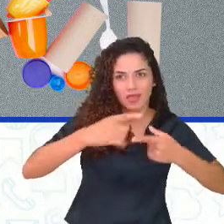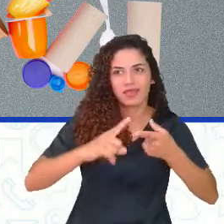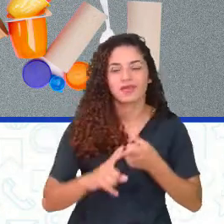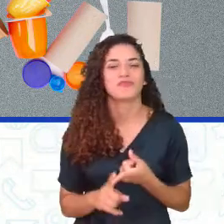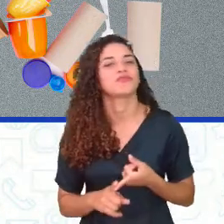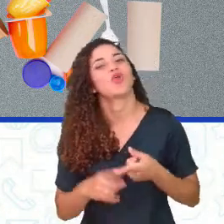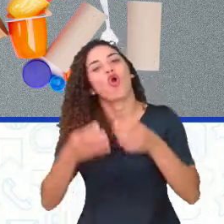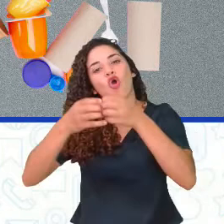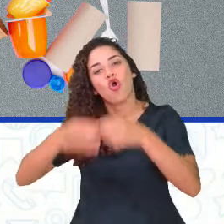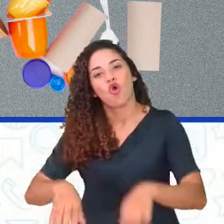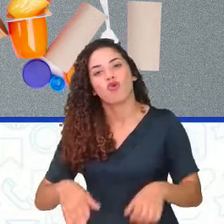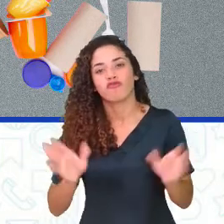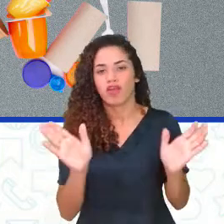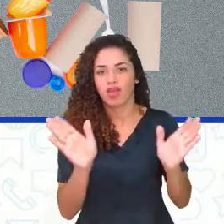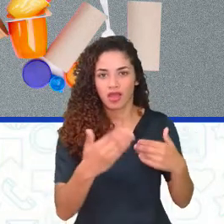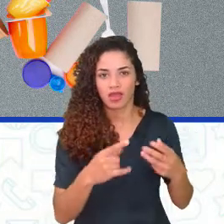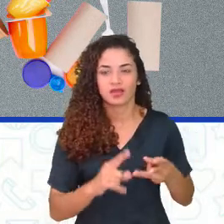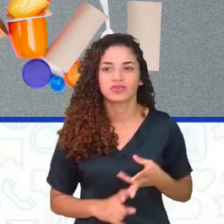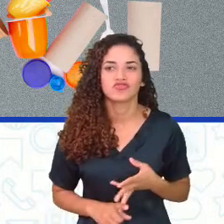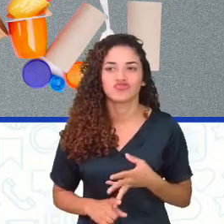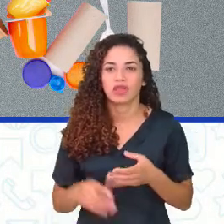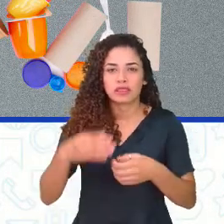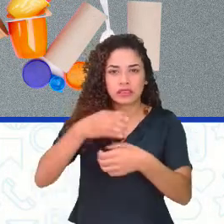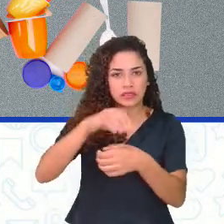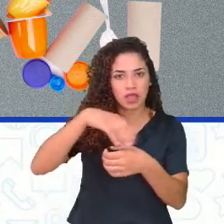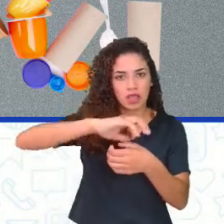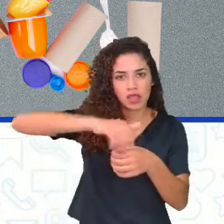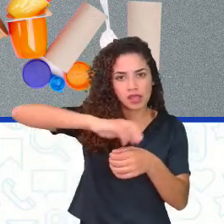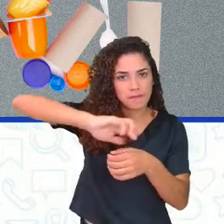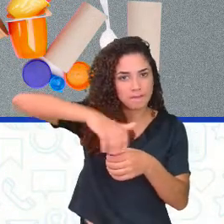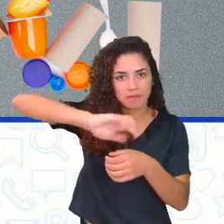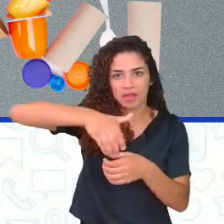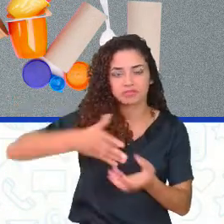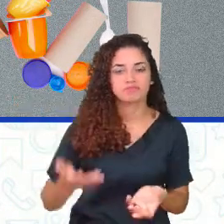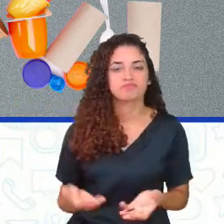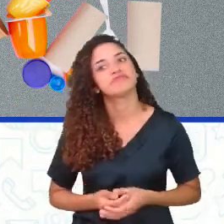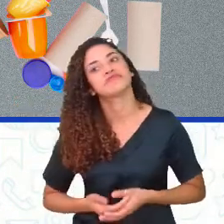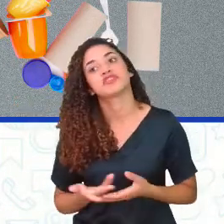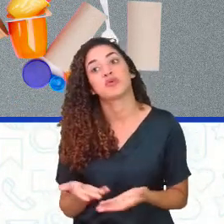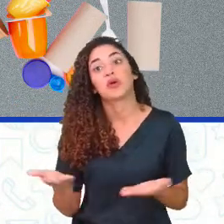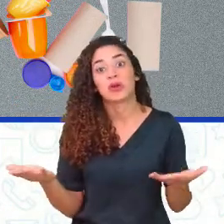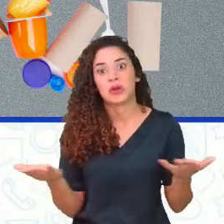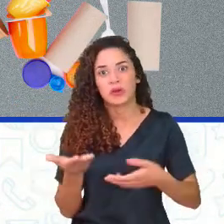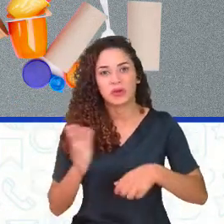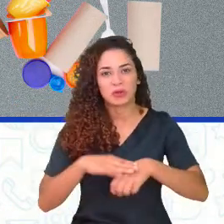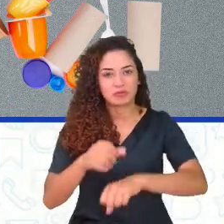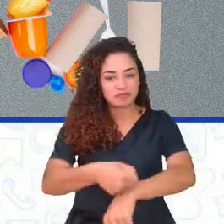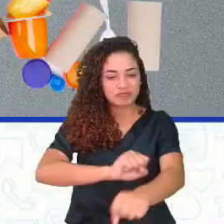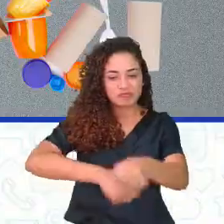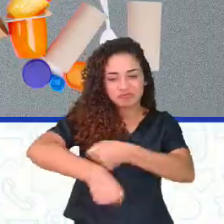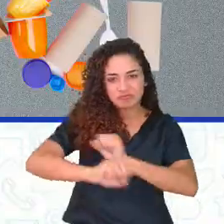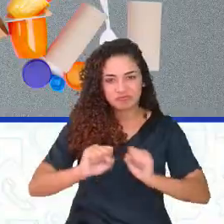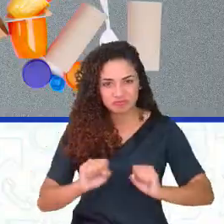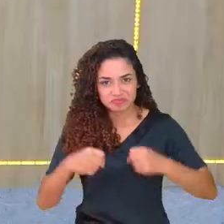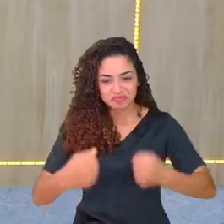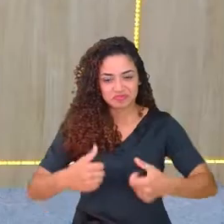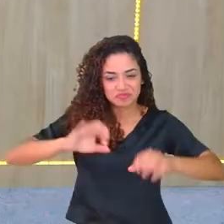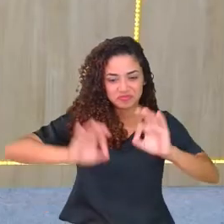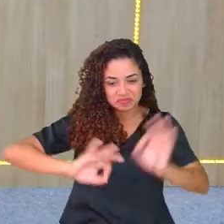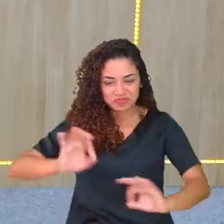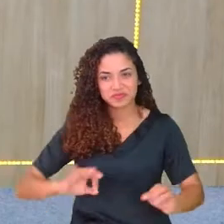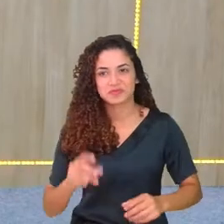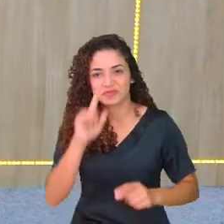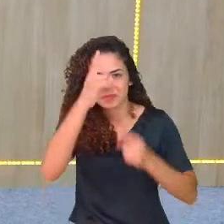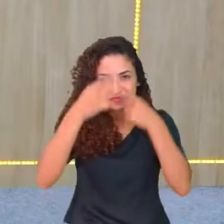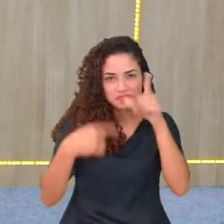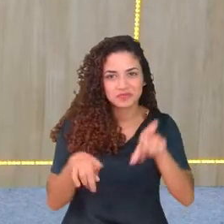ovos, de diversos tampinhas. E aí, mão na massa e criatividade. Mas eu trouxe algumas dicas aí para